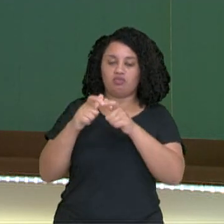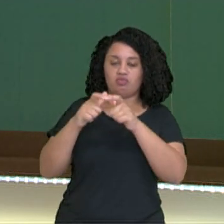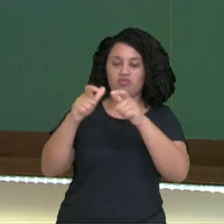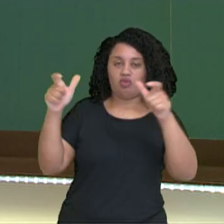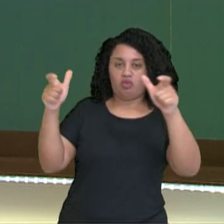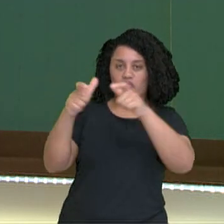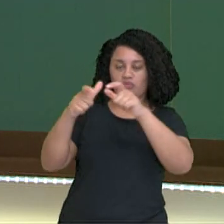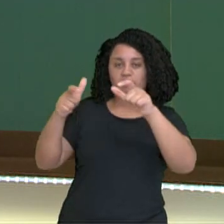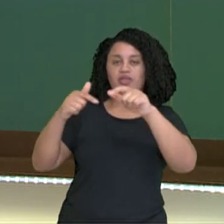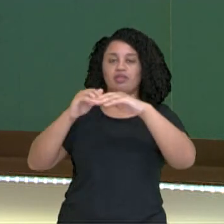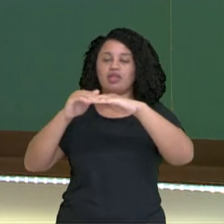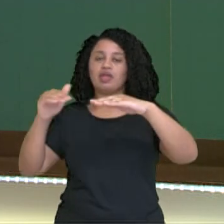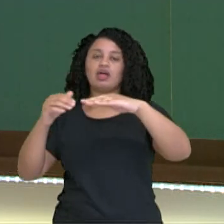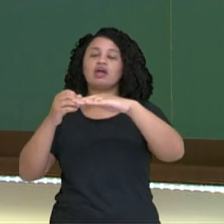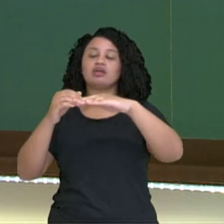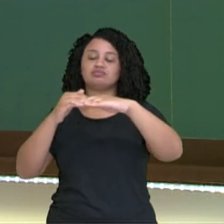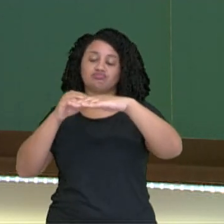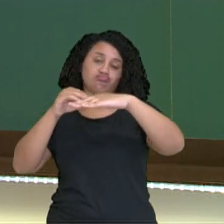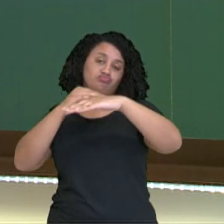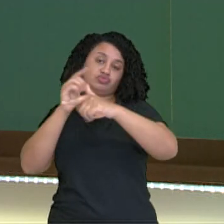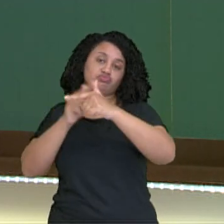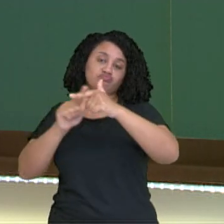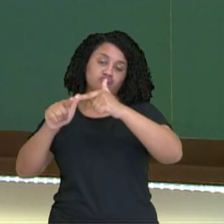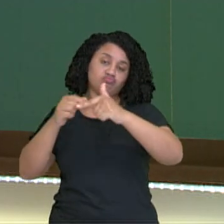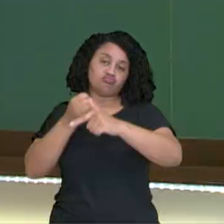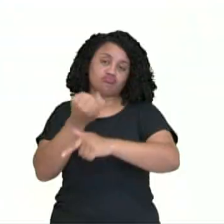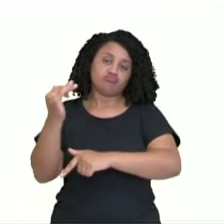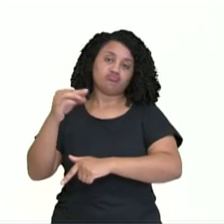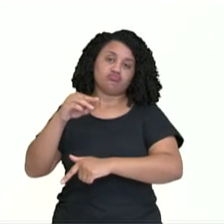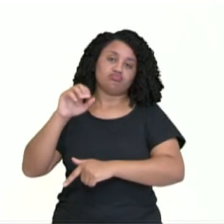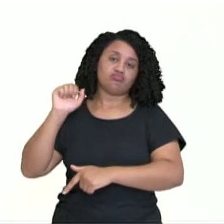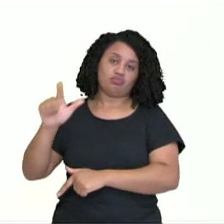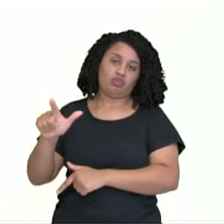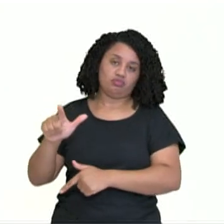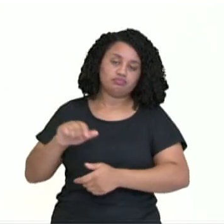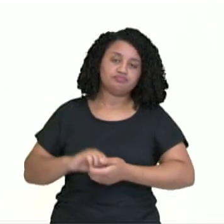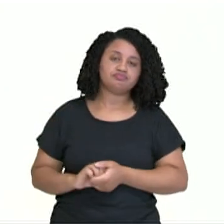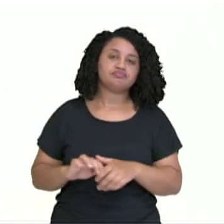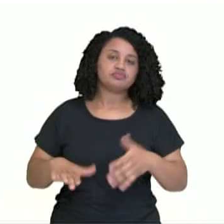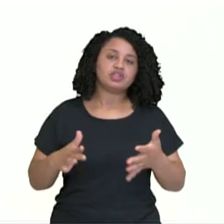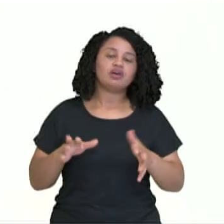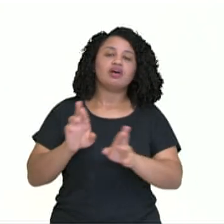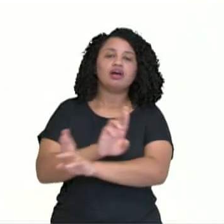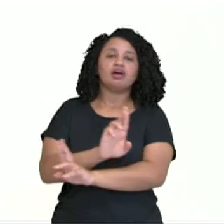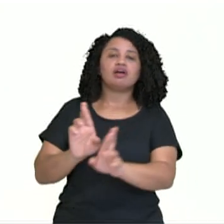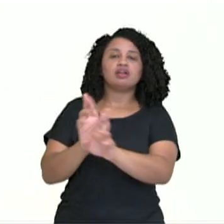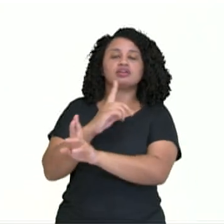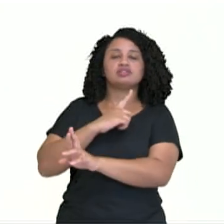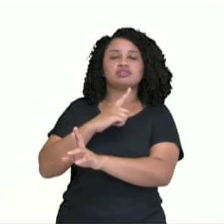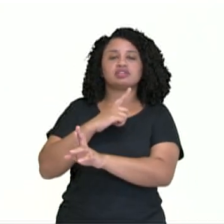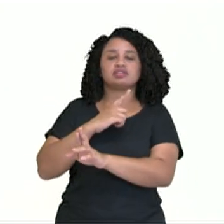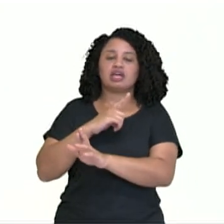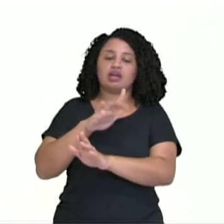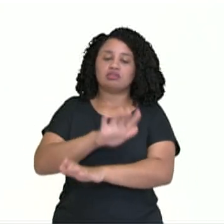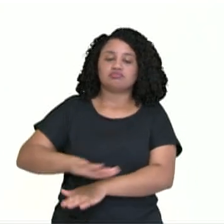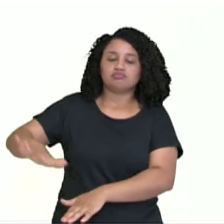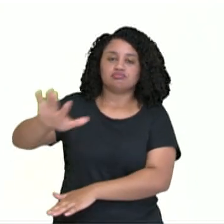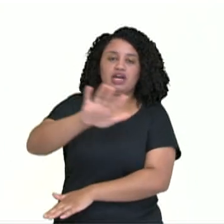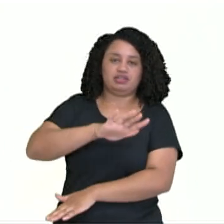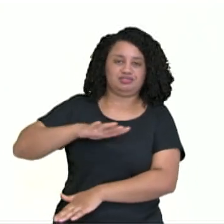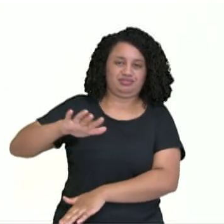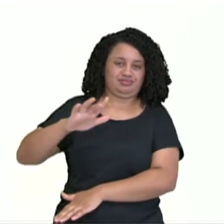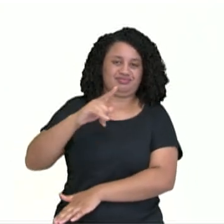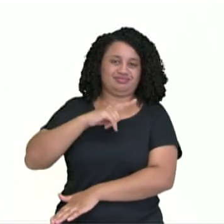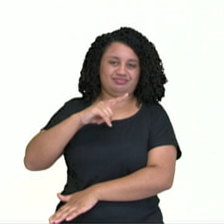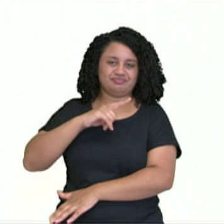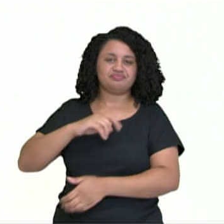número de mols, tá? Então, veja, é a razão entre a quantidade, o espaço, né, ocupado pelo gás do